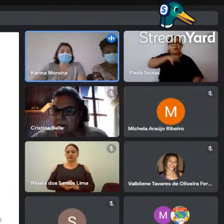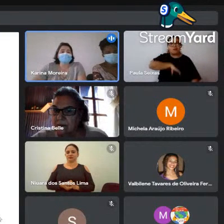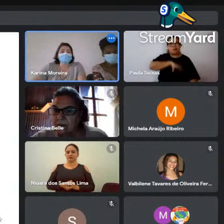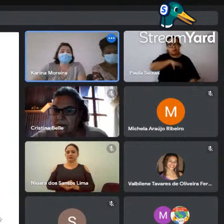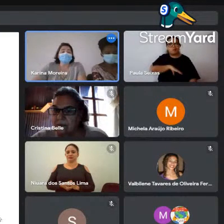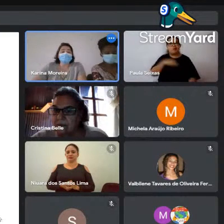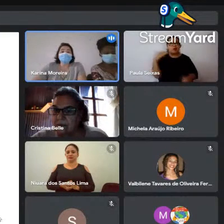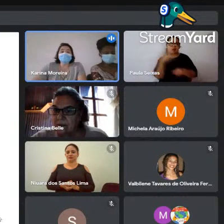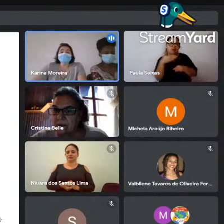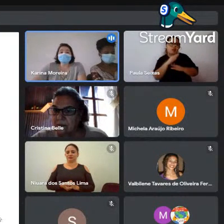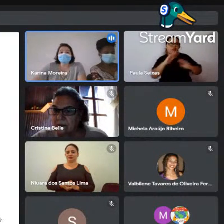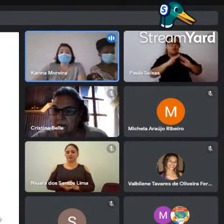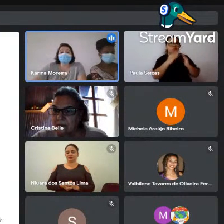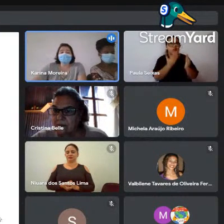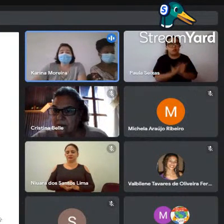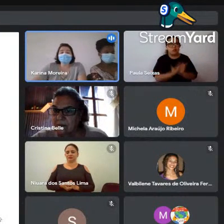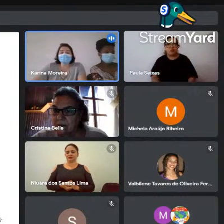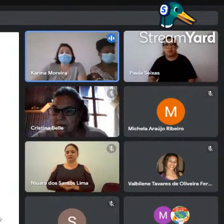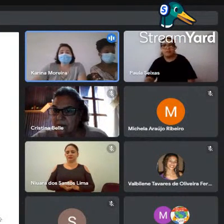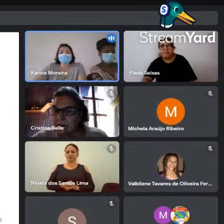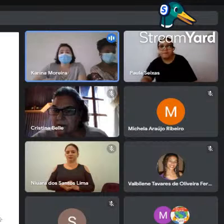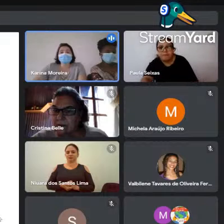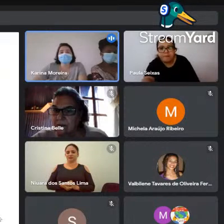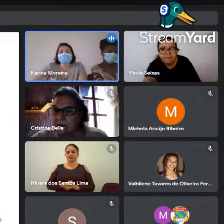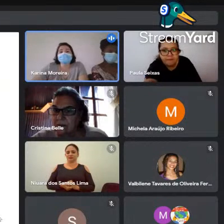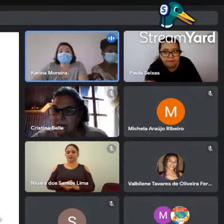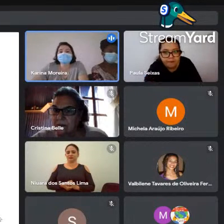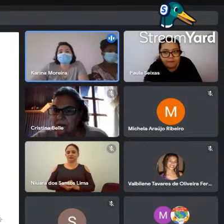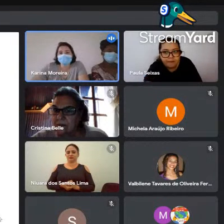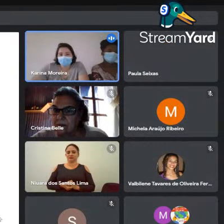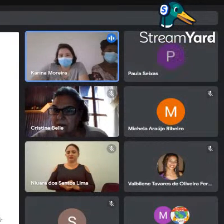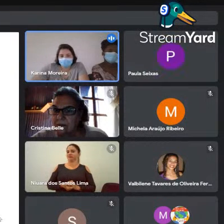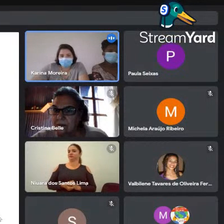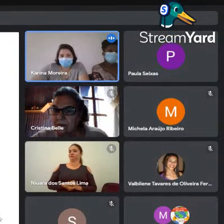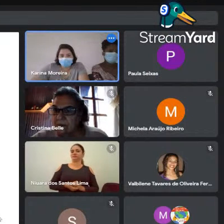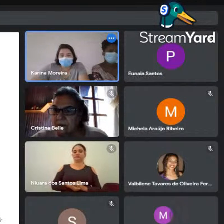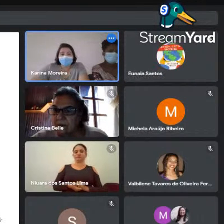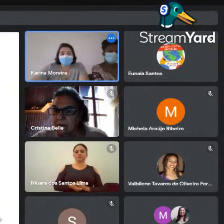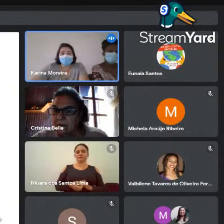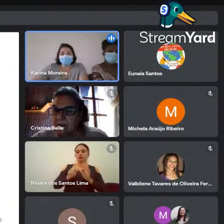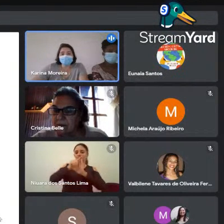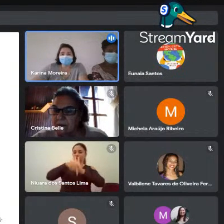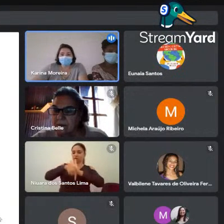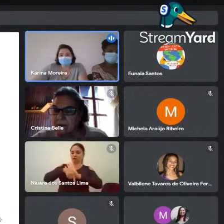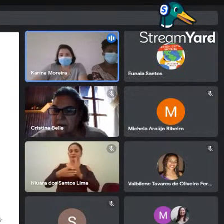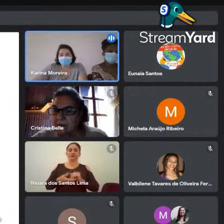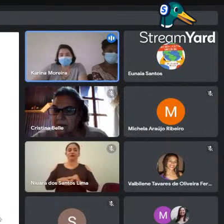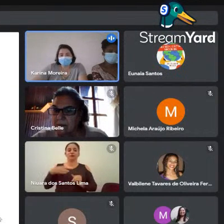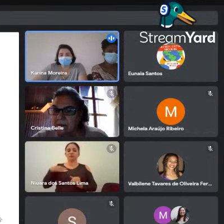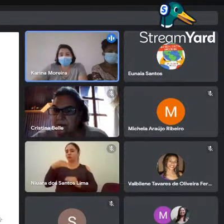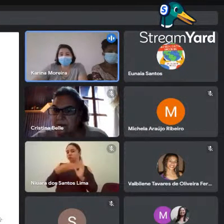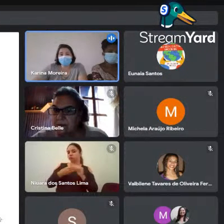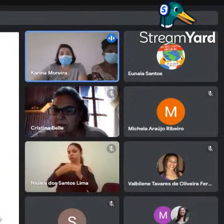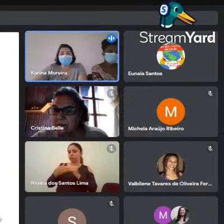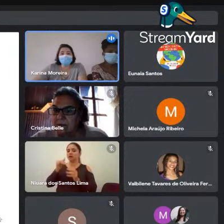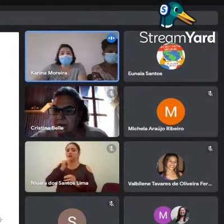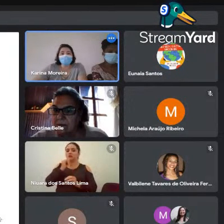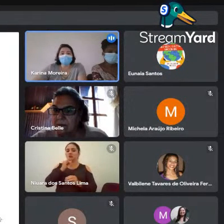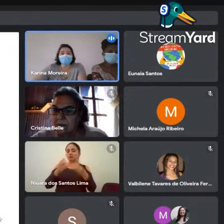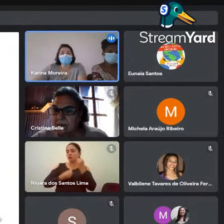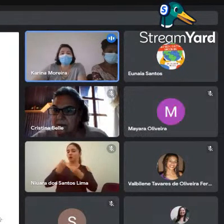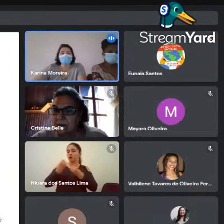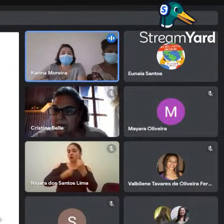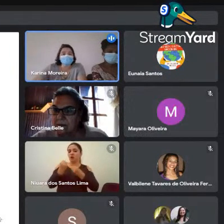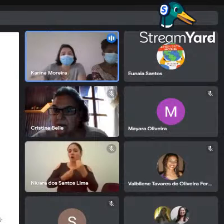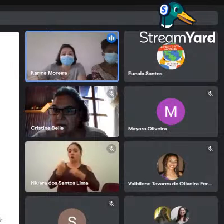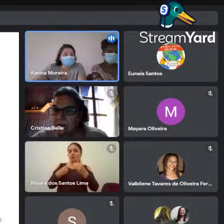ok? Exposição a estruturas textuais específicas do gênero. Eu trouxe um exemplo para vocês aqui de como